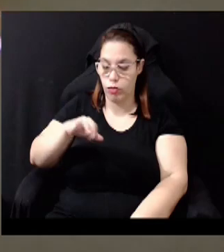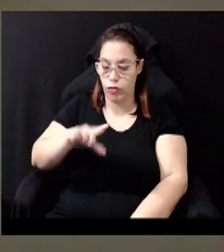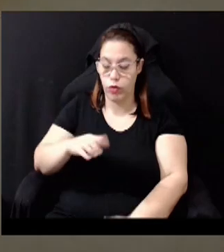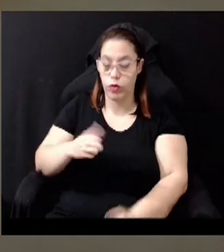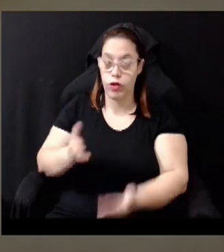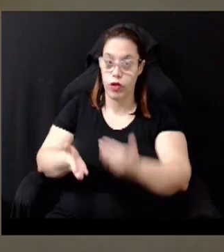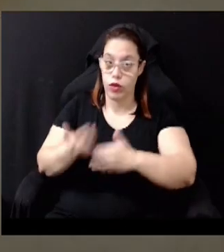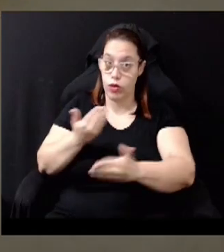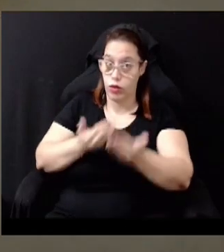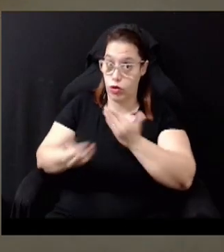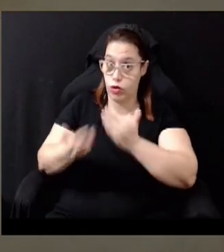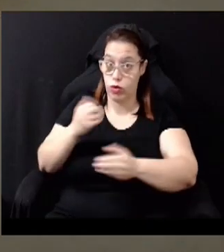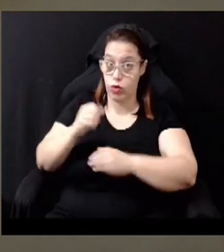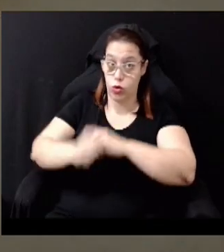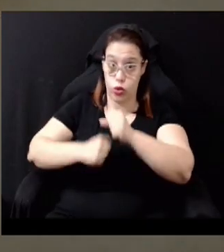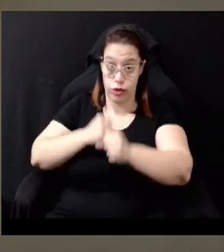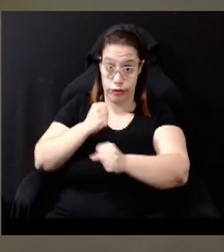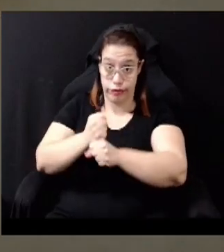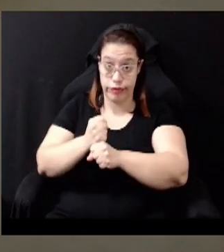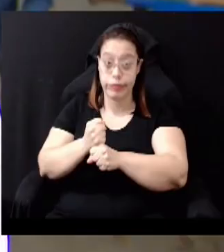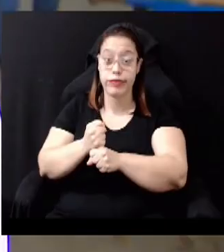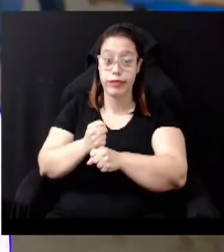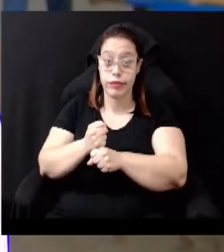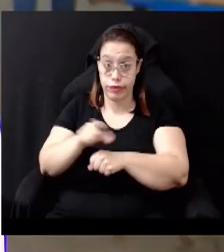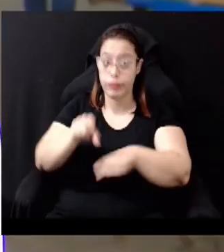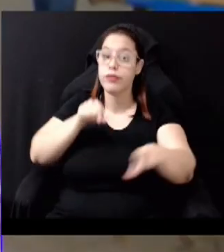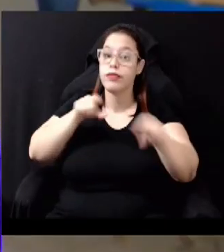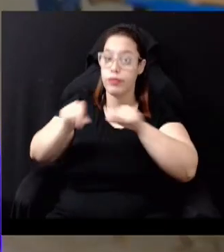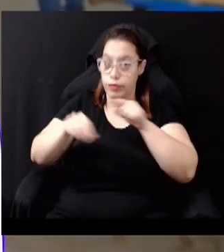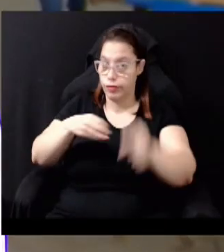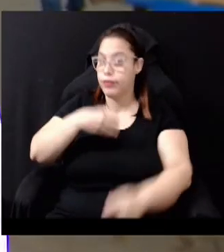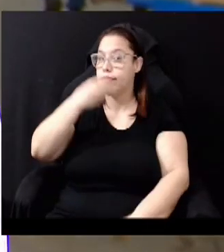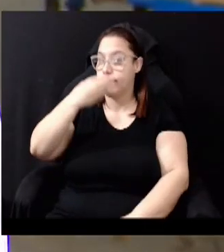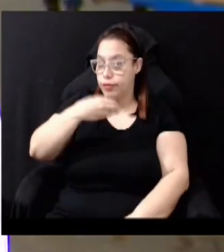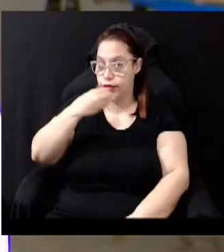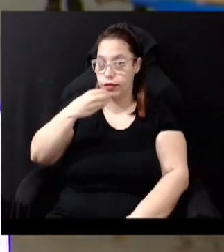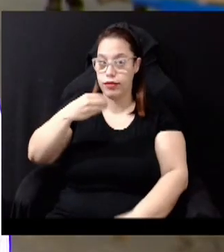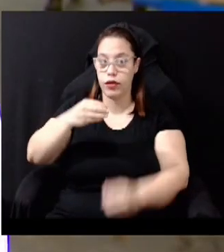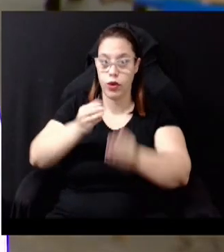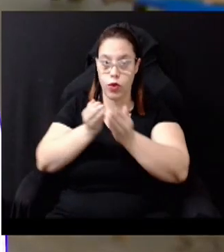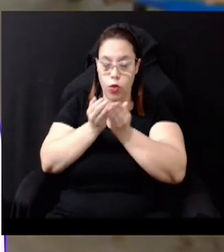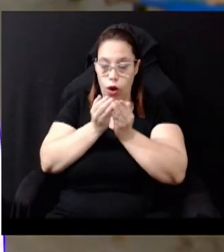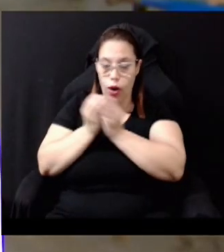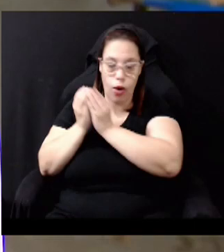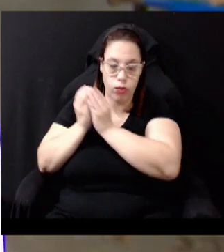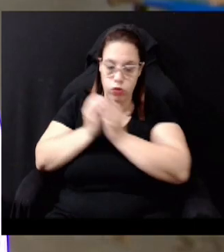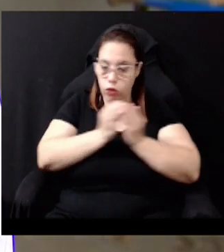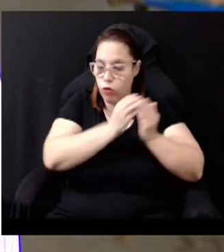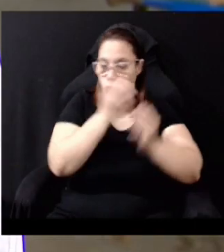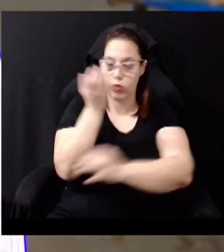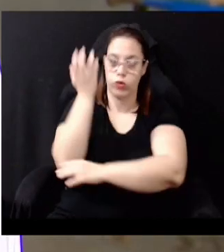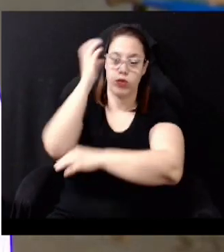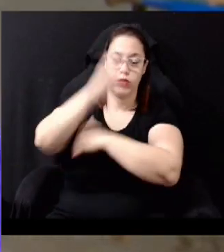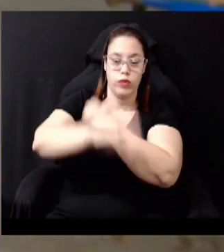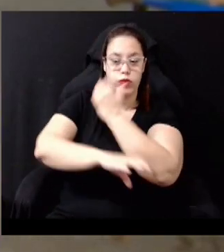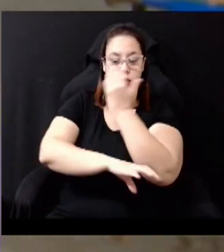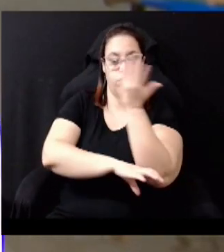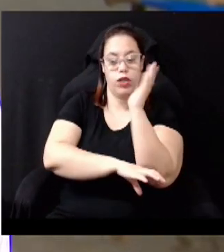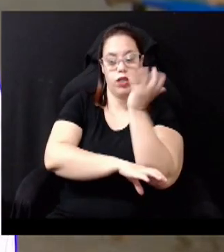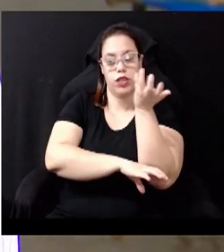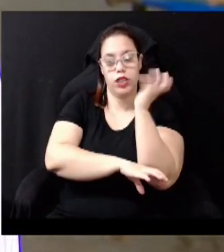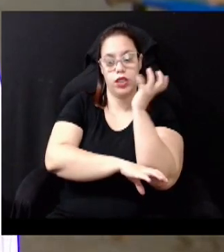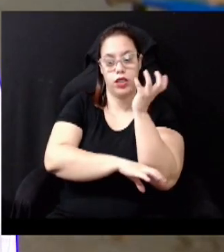do ano. São muitas opções de frutas. Melancia, o mamão, o abacaxi, o melão, a laranja, o